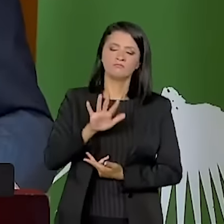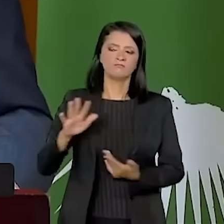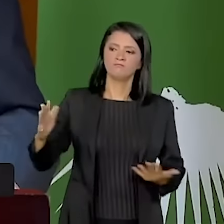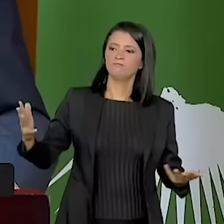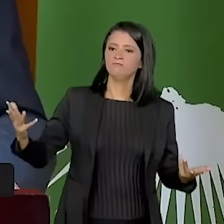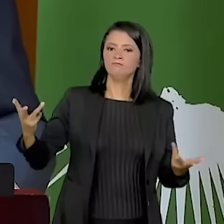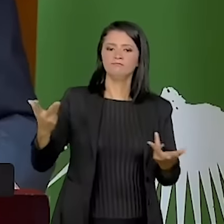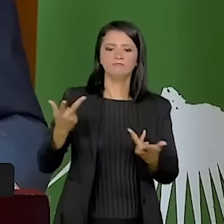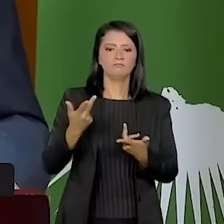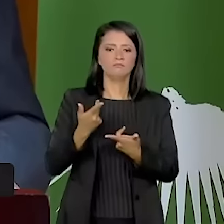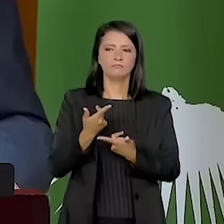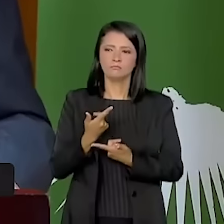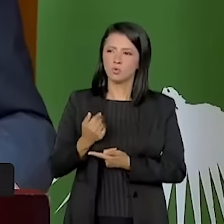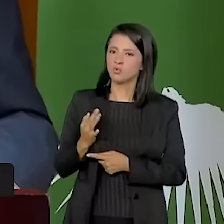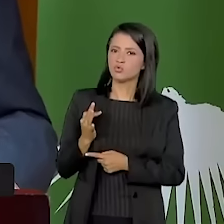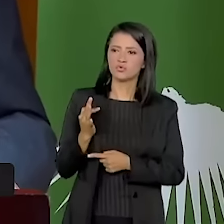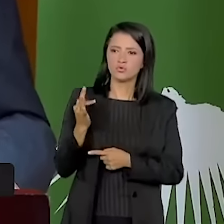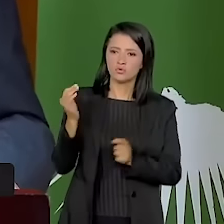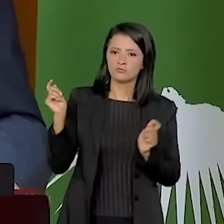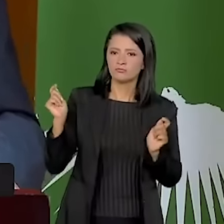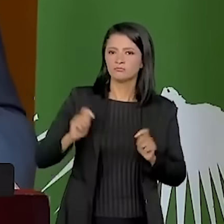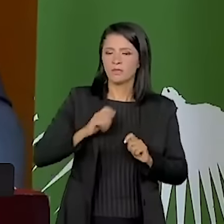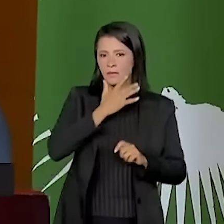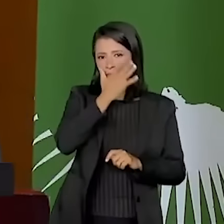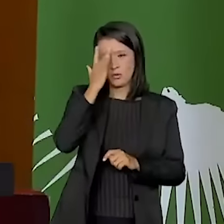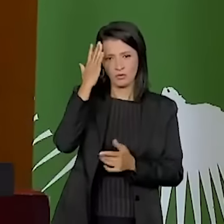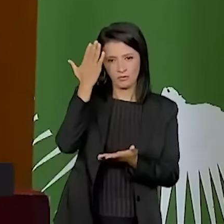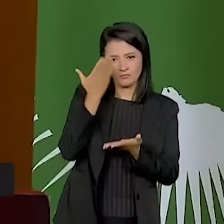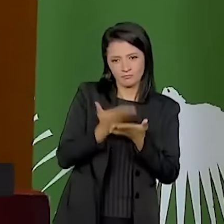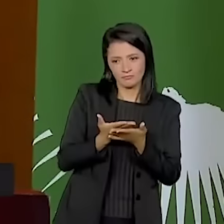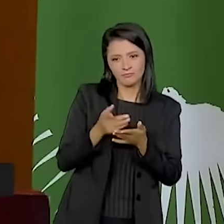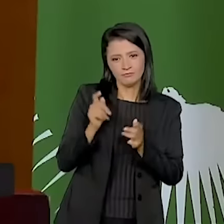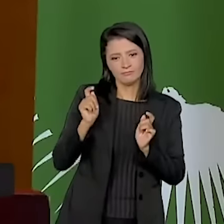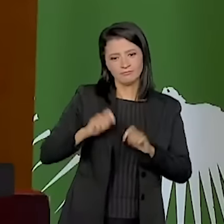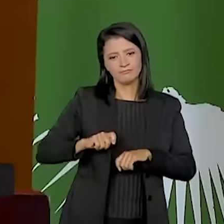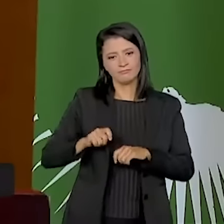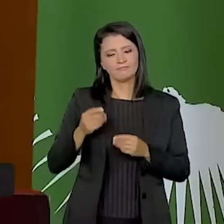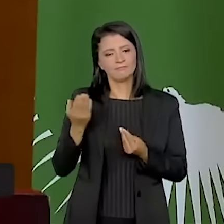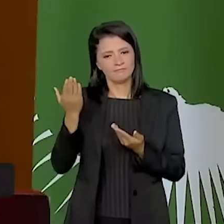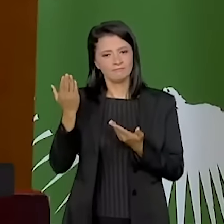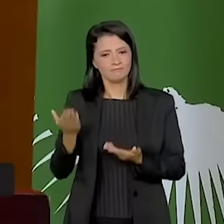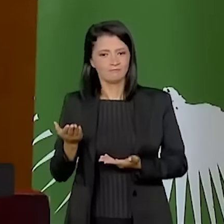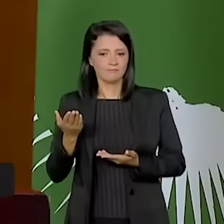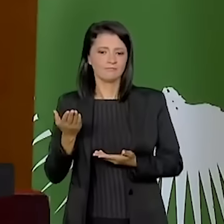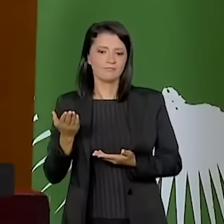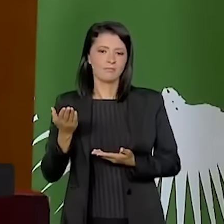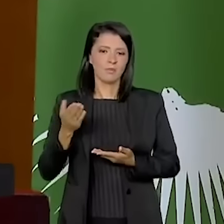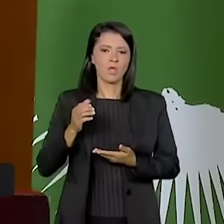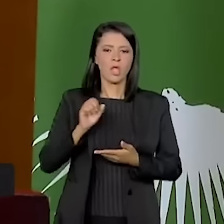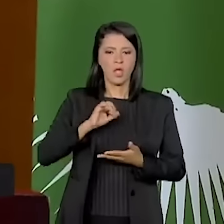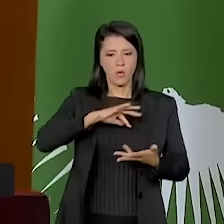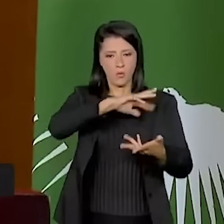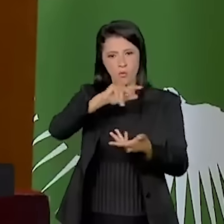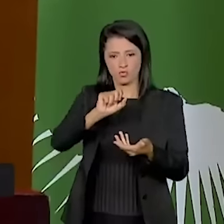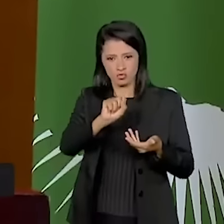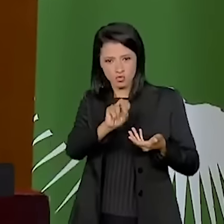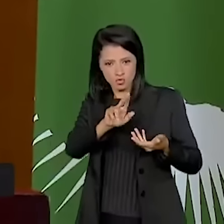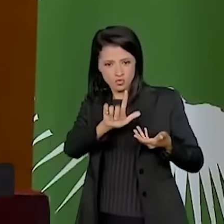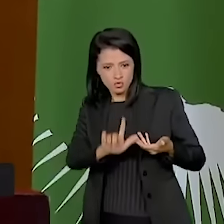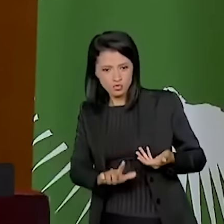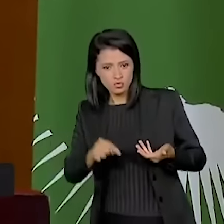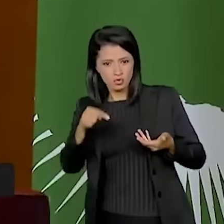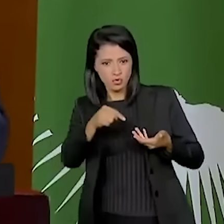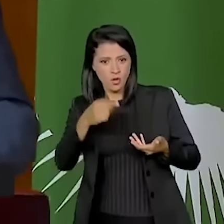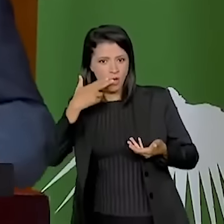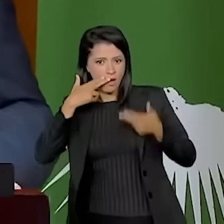extraordinário de futuro para quem acredita que o sul global vai ser